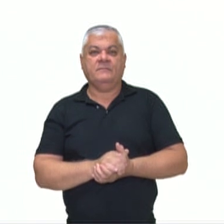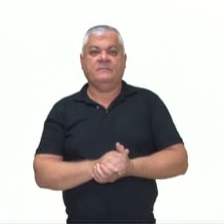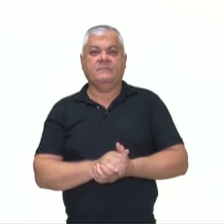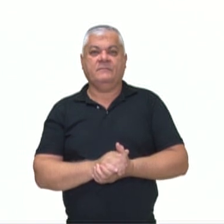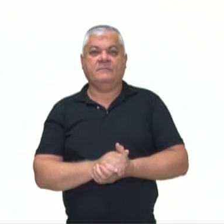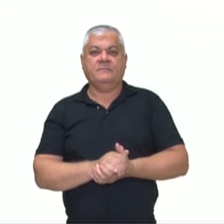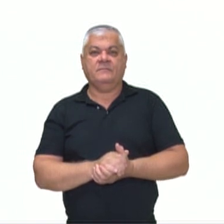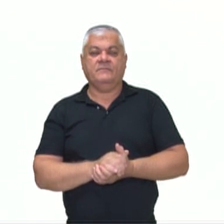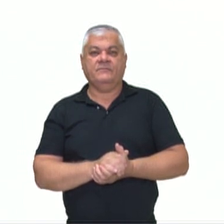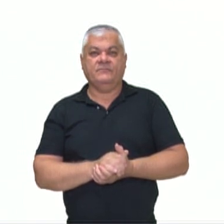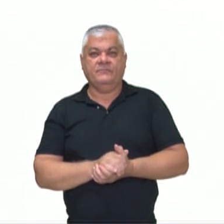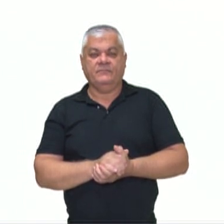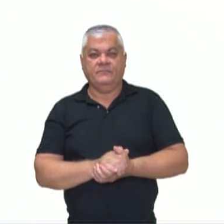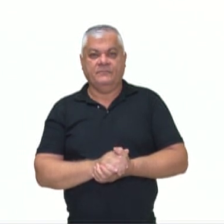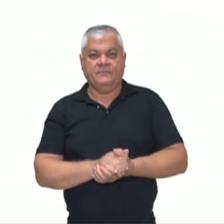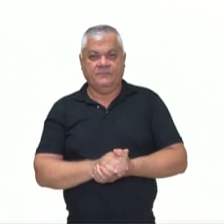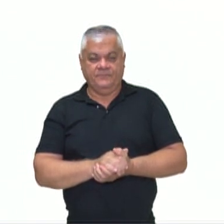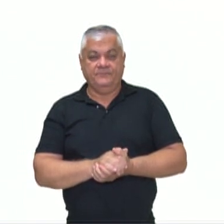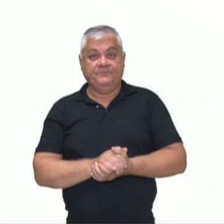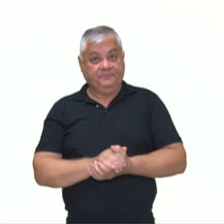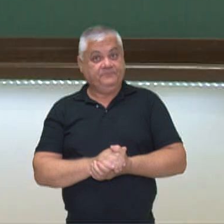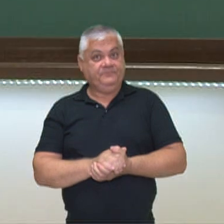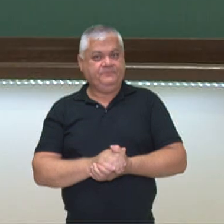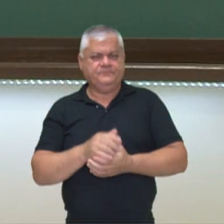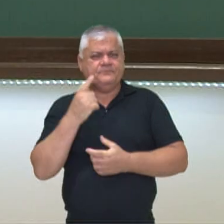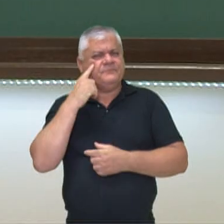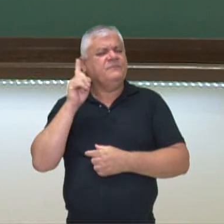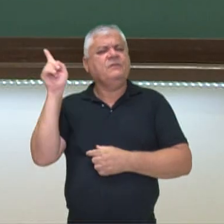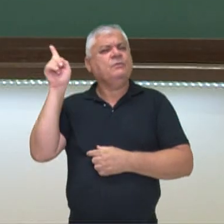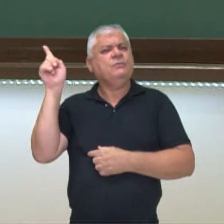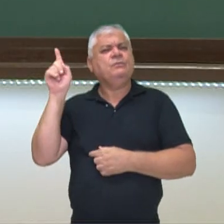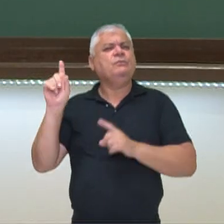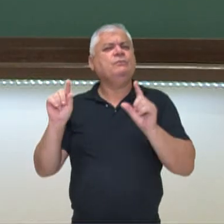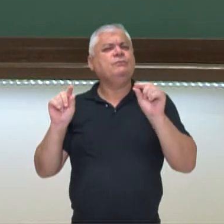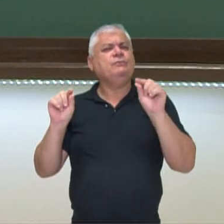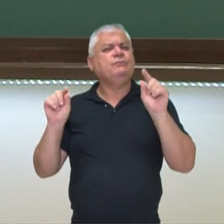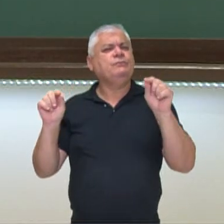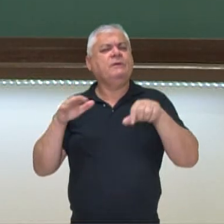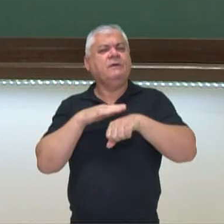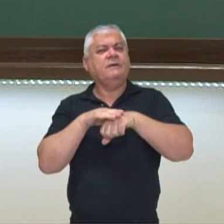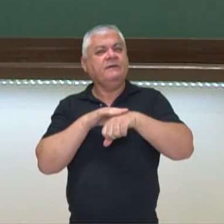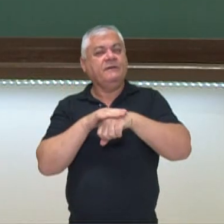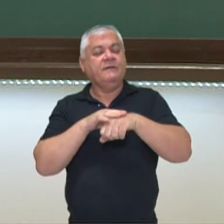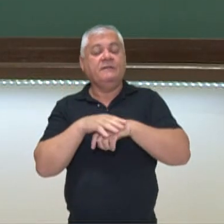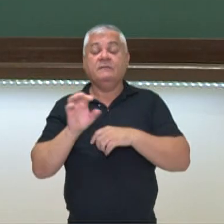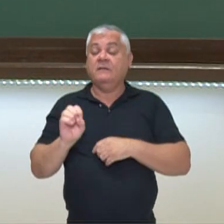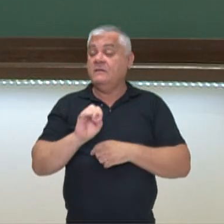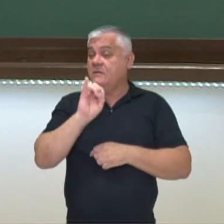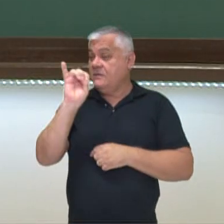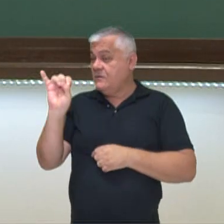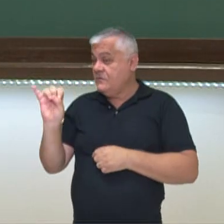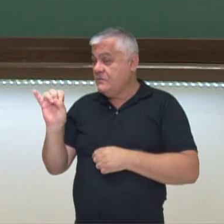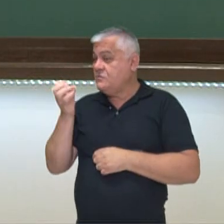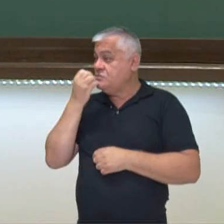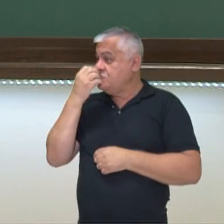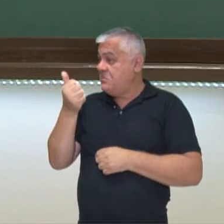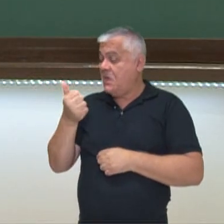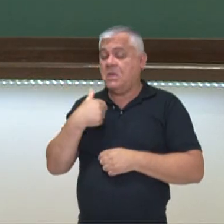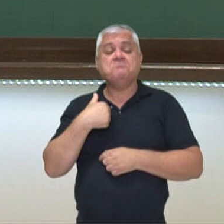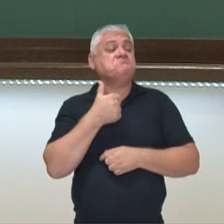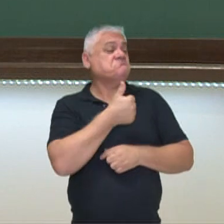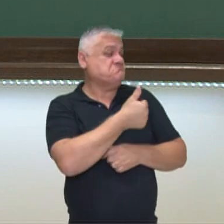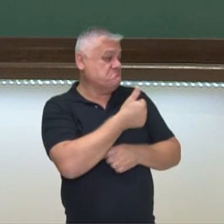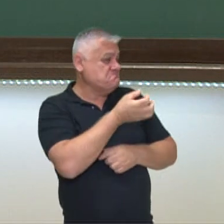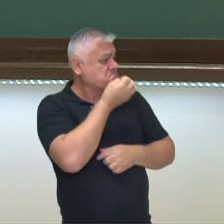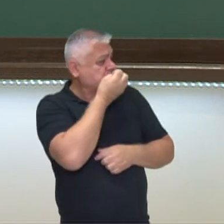ir a estudiar medicina em Espanha. Então, o que eles falam aqui? No começo pergunta, oi, tudo bem? Como é que você está? E